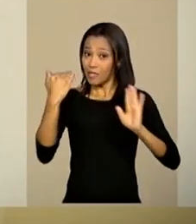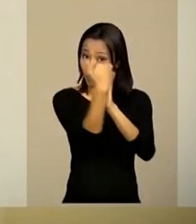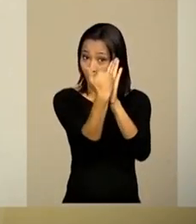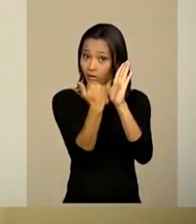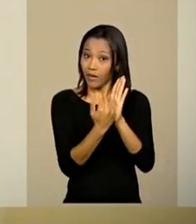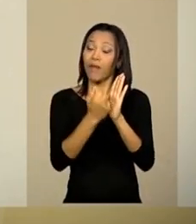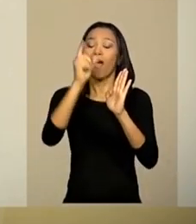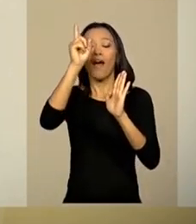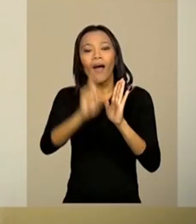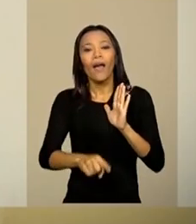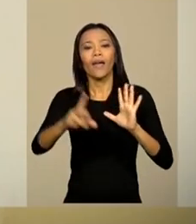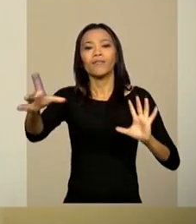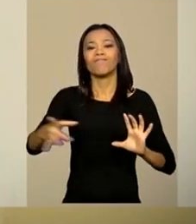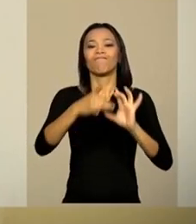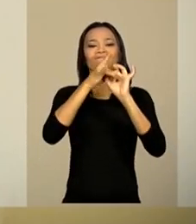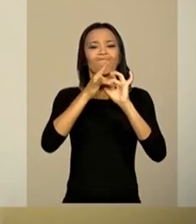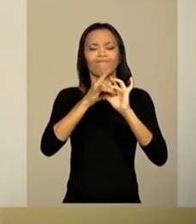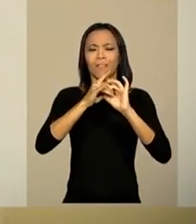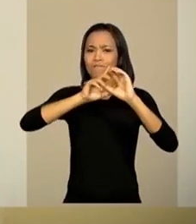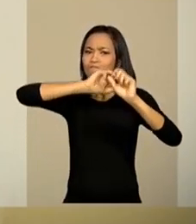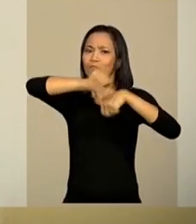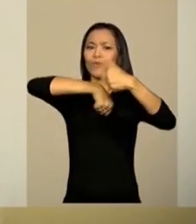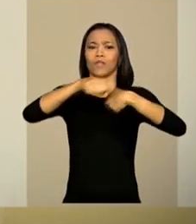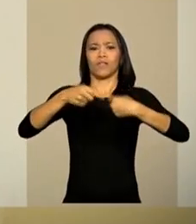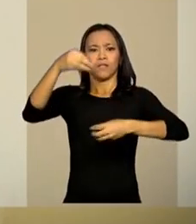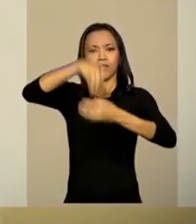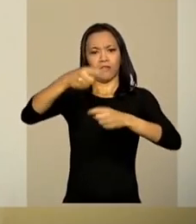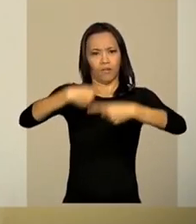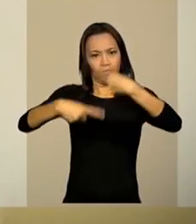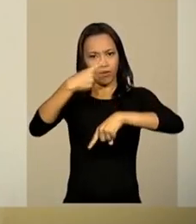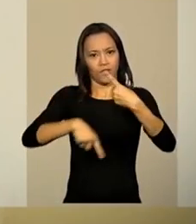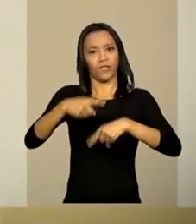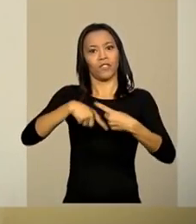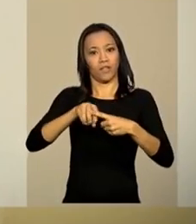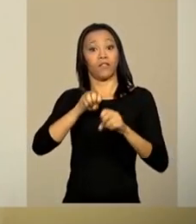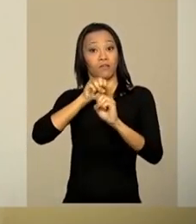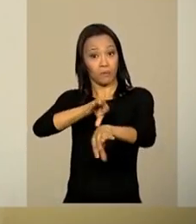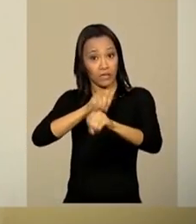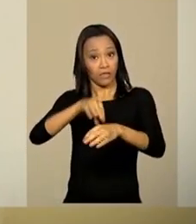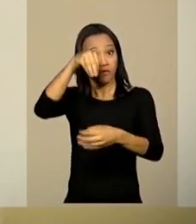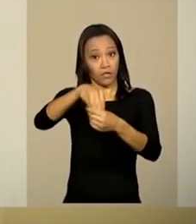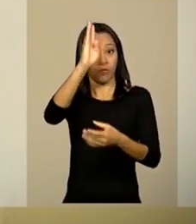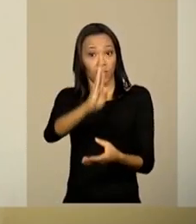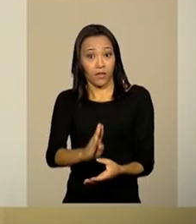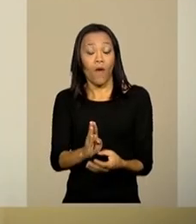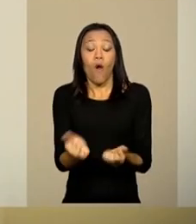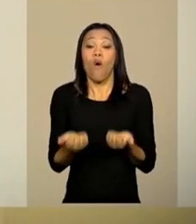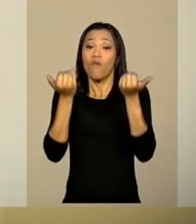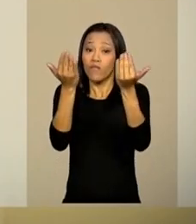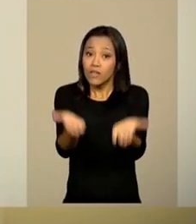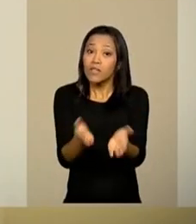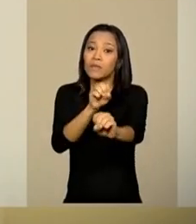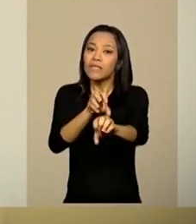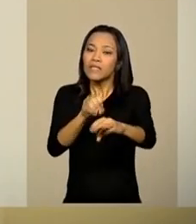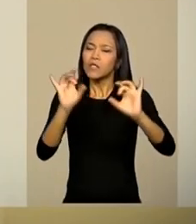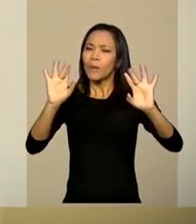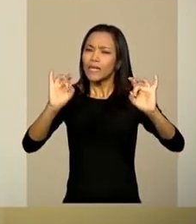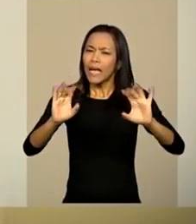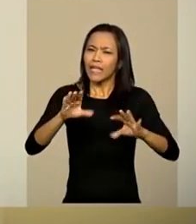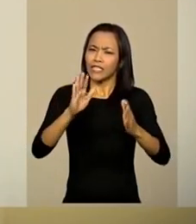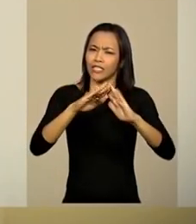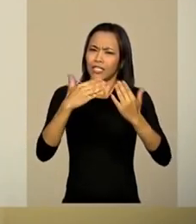fazem parte da grande transformação que estamos fazendo na educação em nosso país. Oferecer educação de qualidade da creche